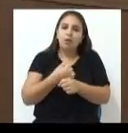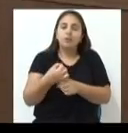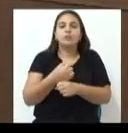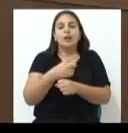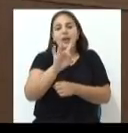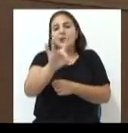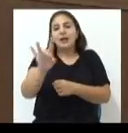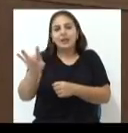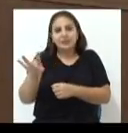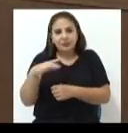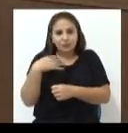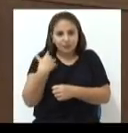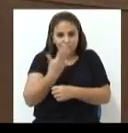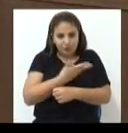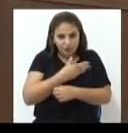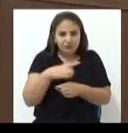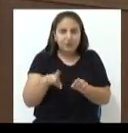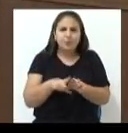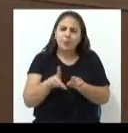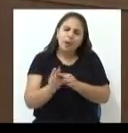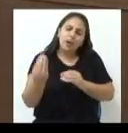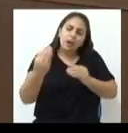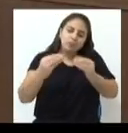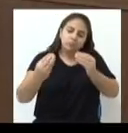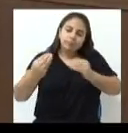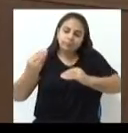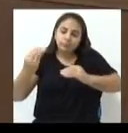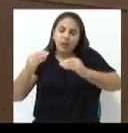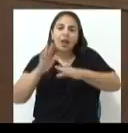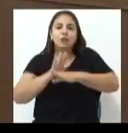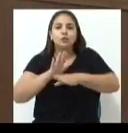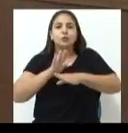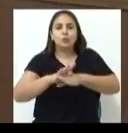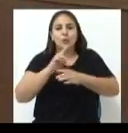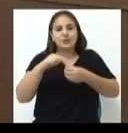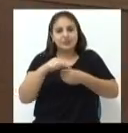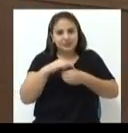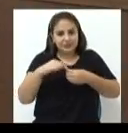de nossos idosos na nossa cidade botaram um tijolinho na cidade tão bonita, e uma